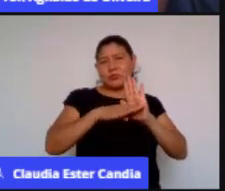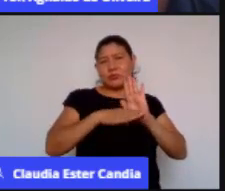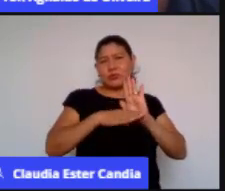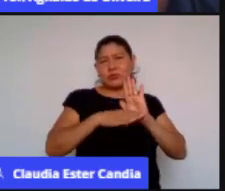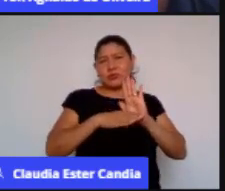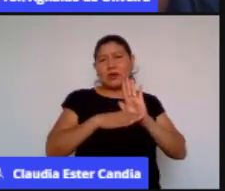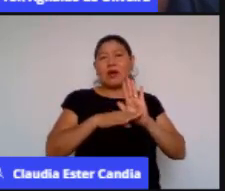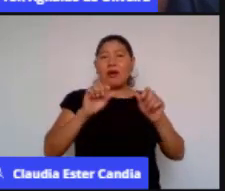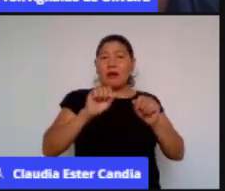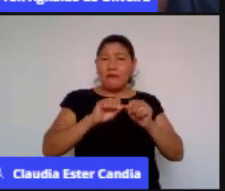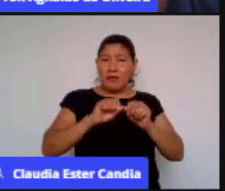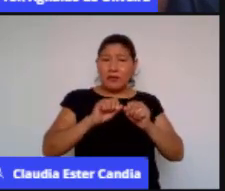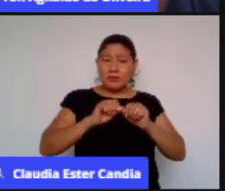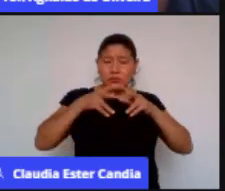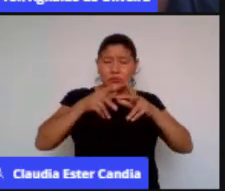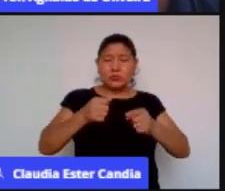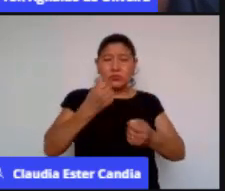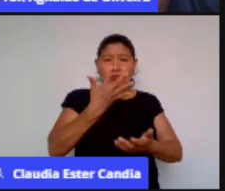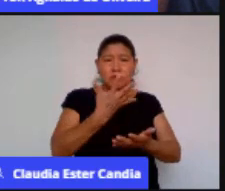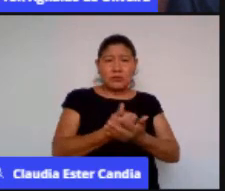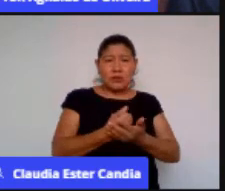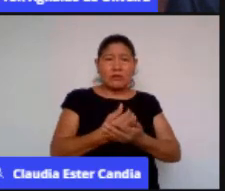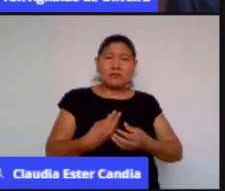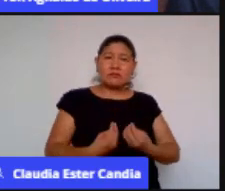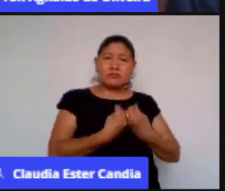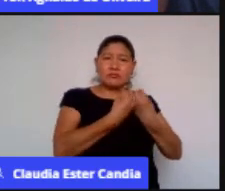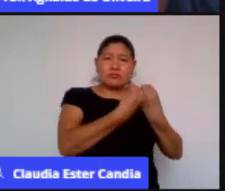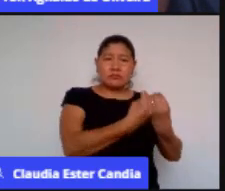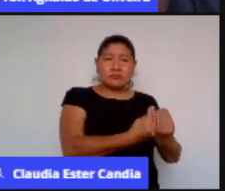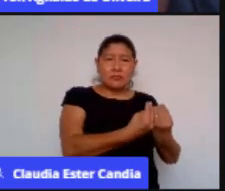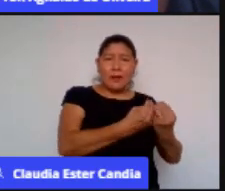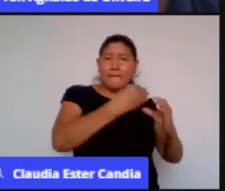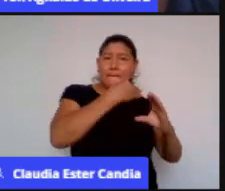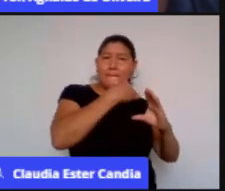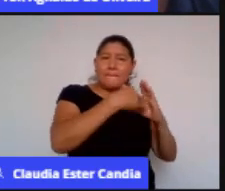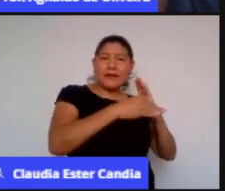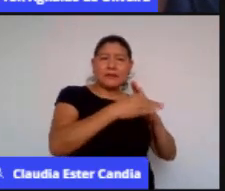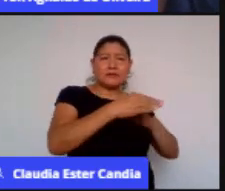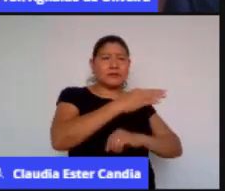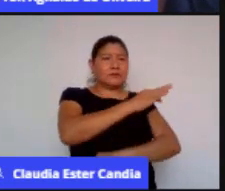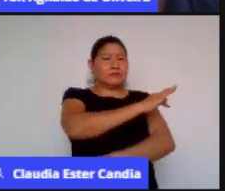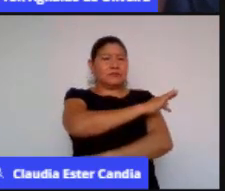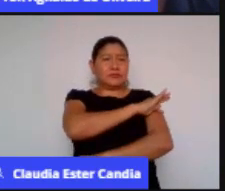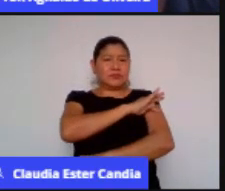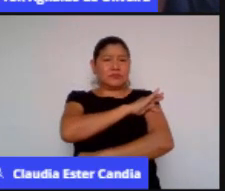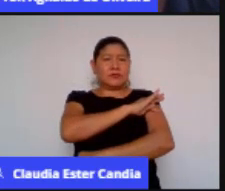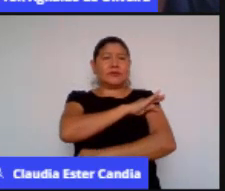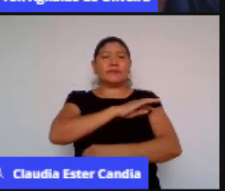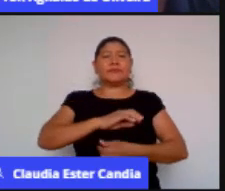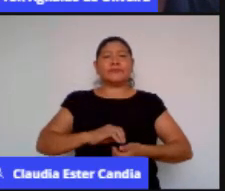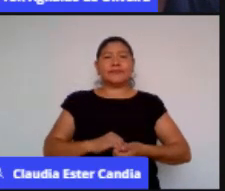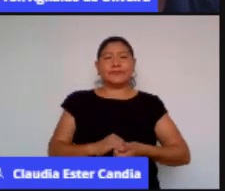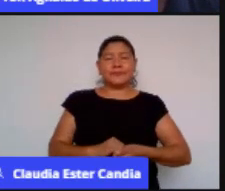esses registros de aprendizagem para a equipe técnica. Próximo slide, por gentileza.